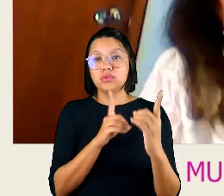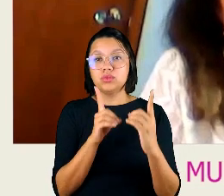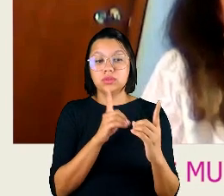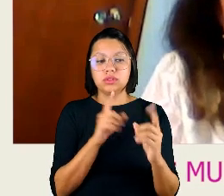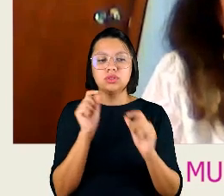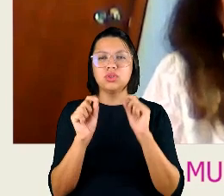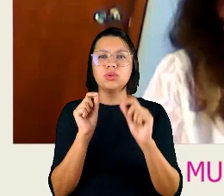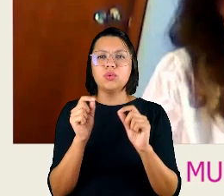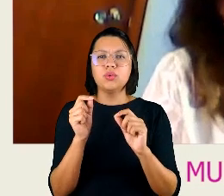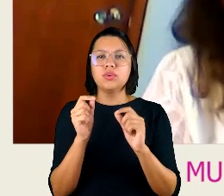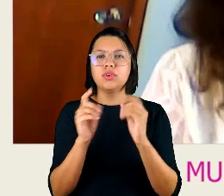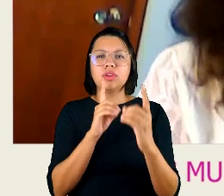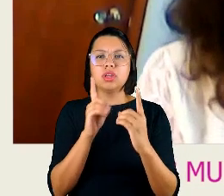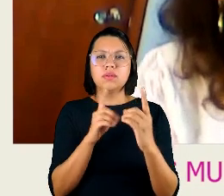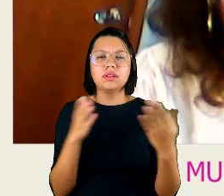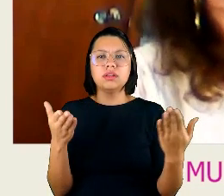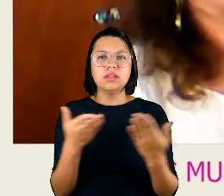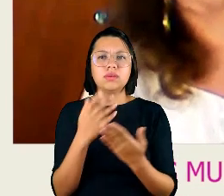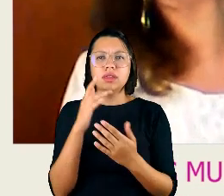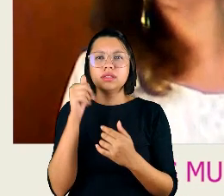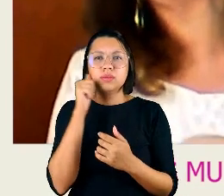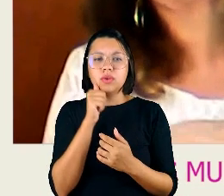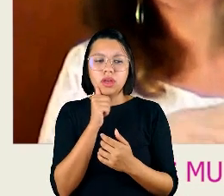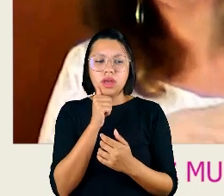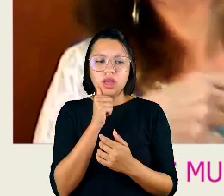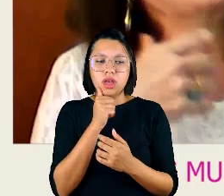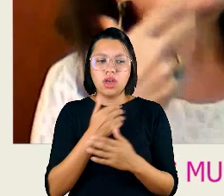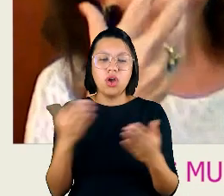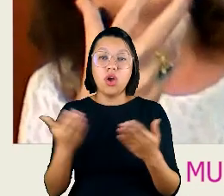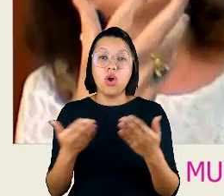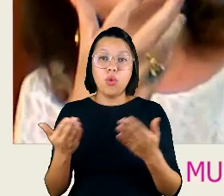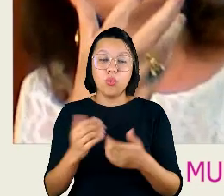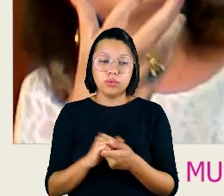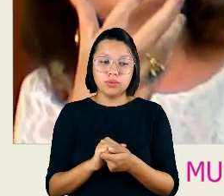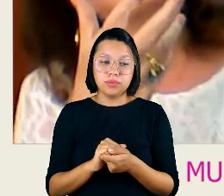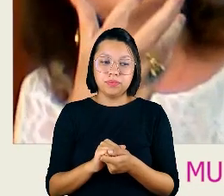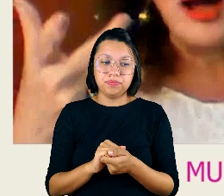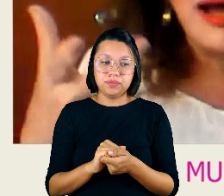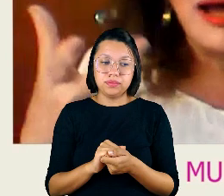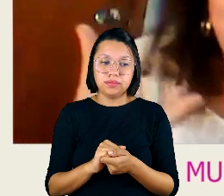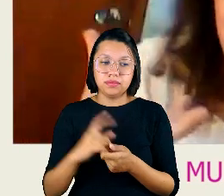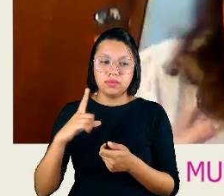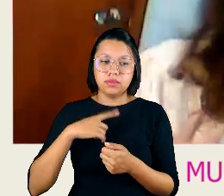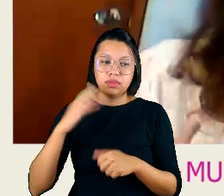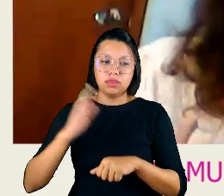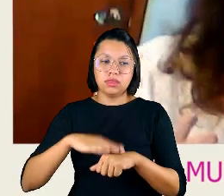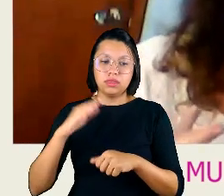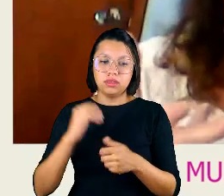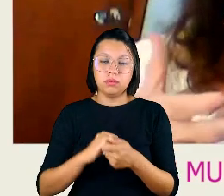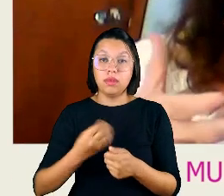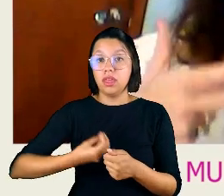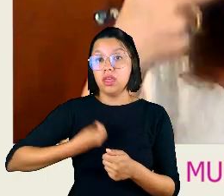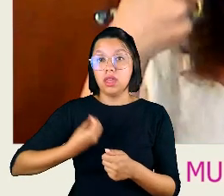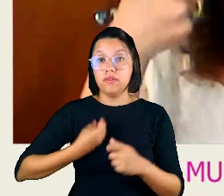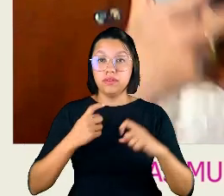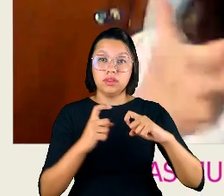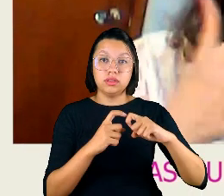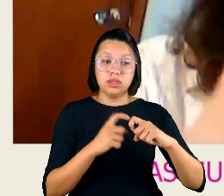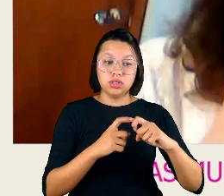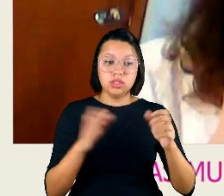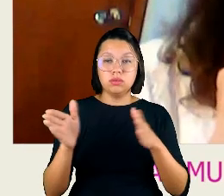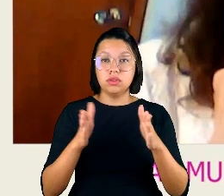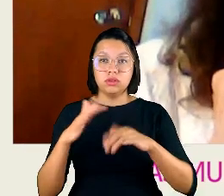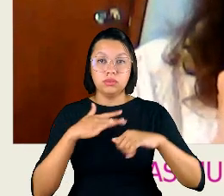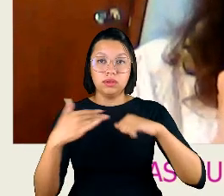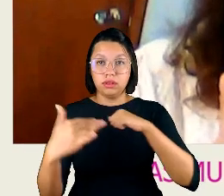essas mulheres? Essas mulheres hoje, elas estão tendo mais vida sexual no meio da pandemia, ou elas